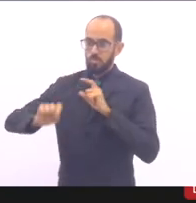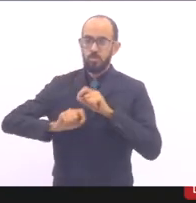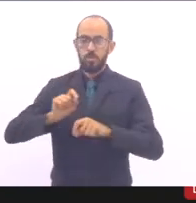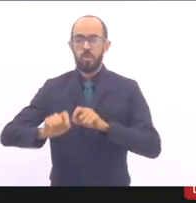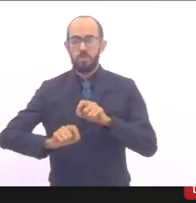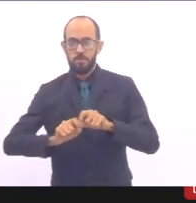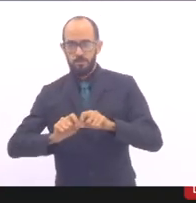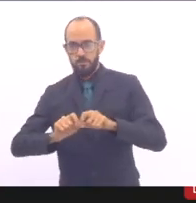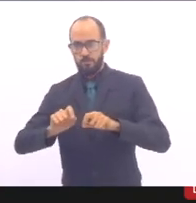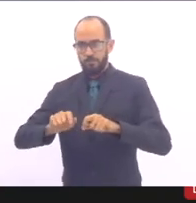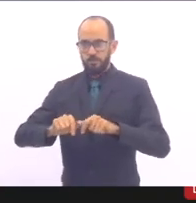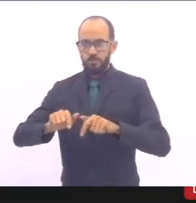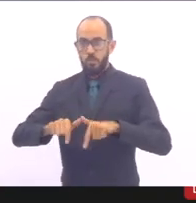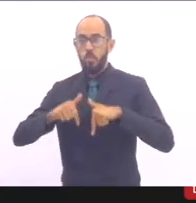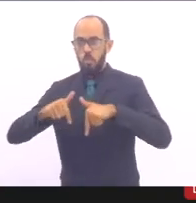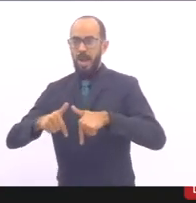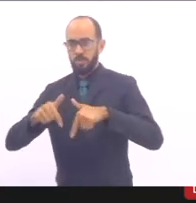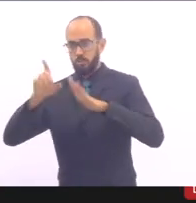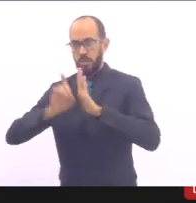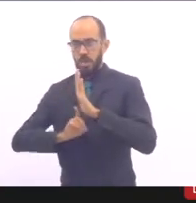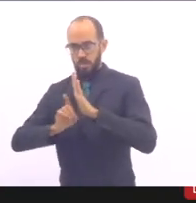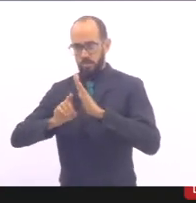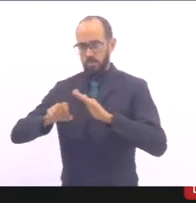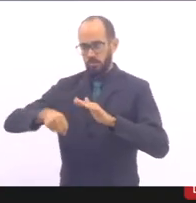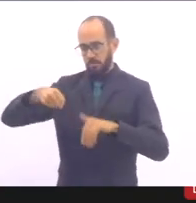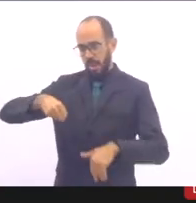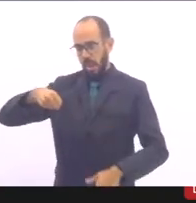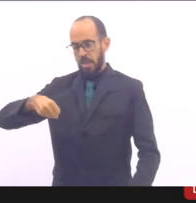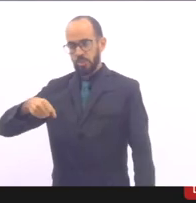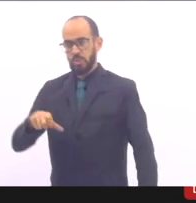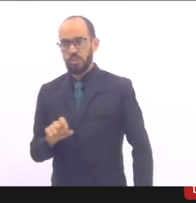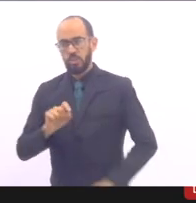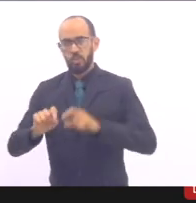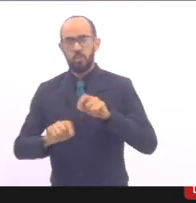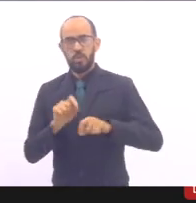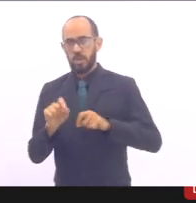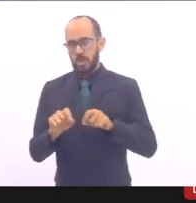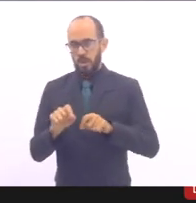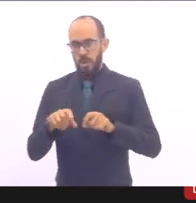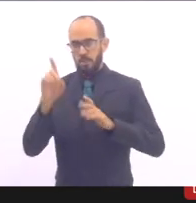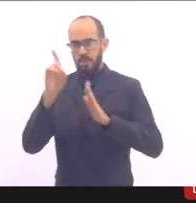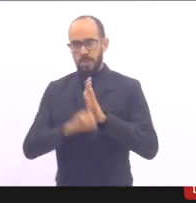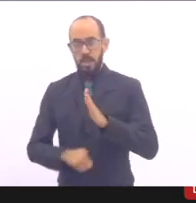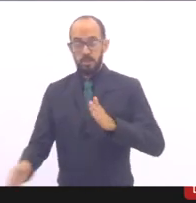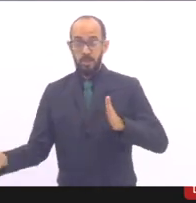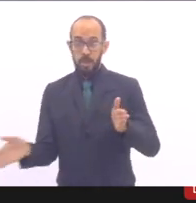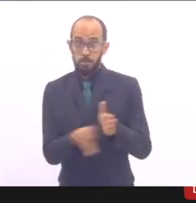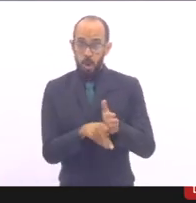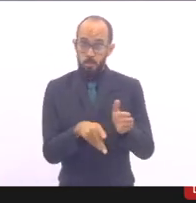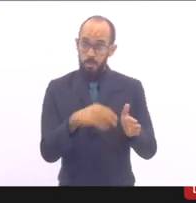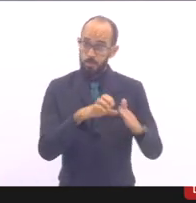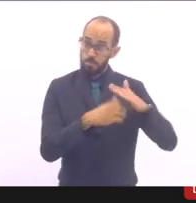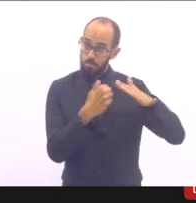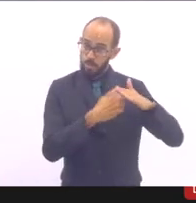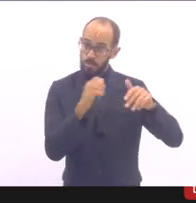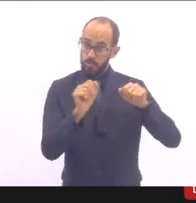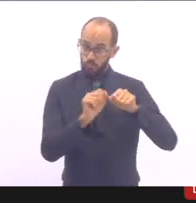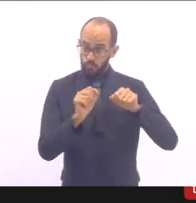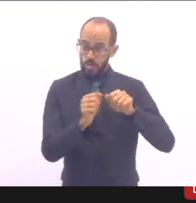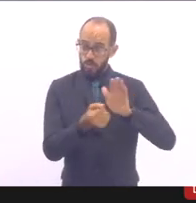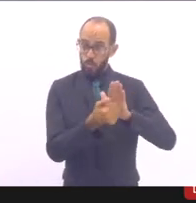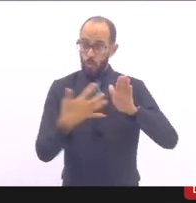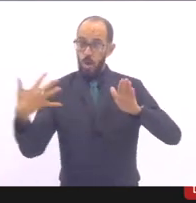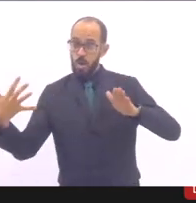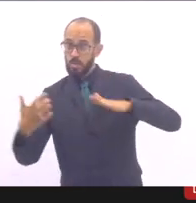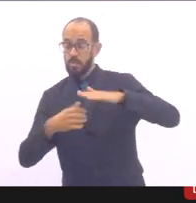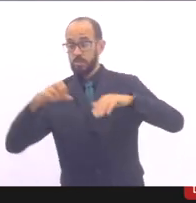o ato declaratório de embalagem, ele é uma declaração que a empresa faz, né, dizendo o quantitativo de